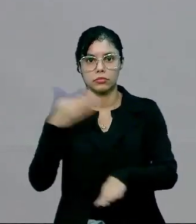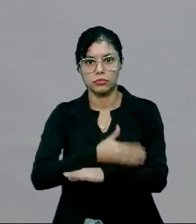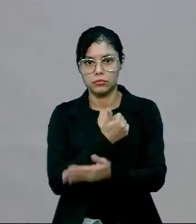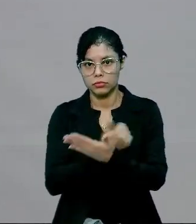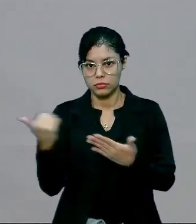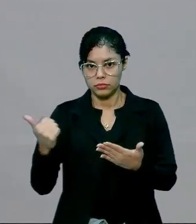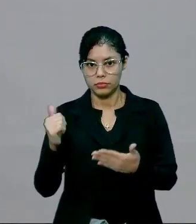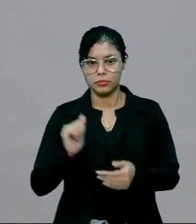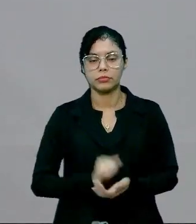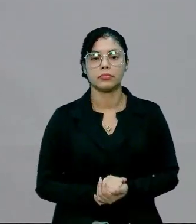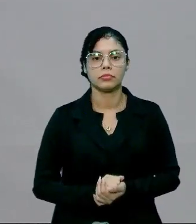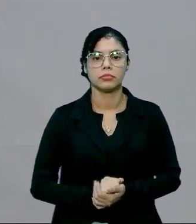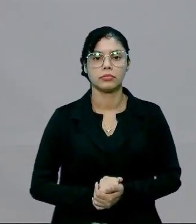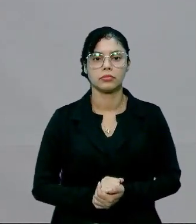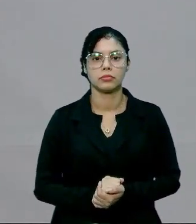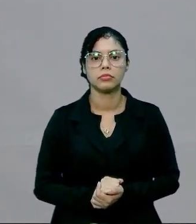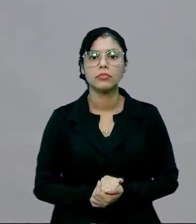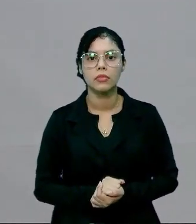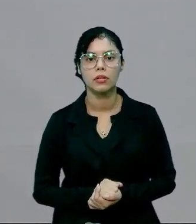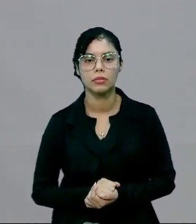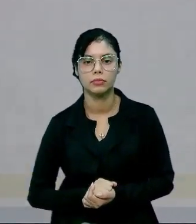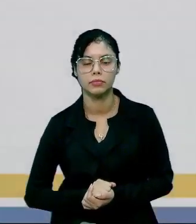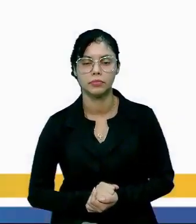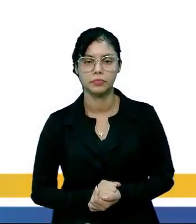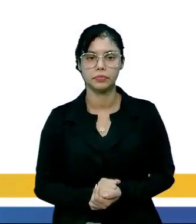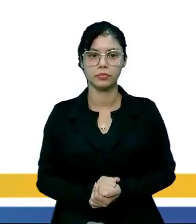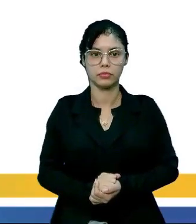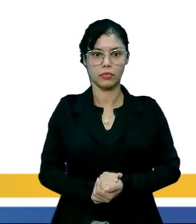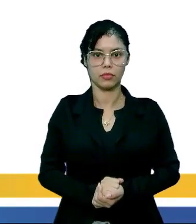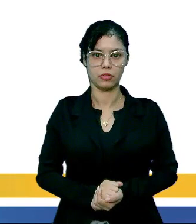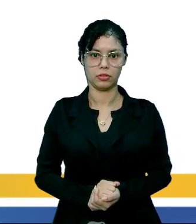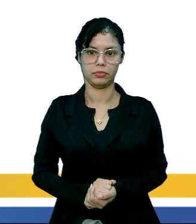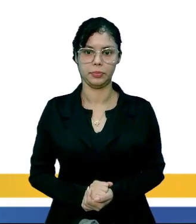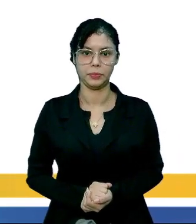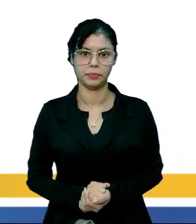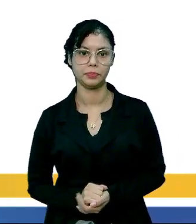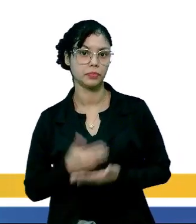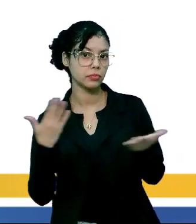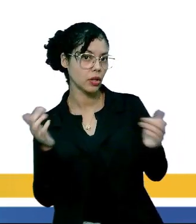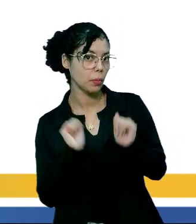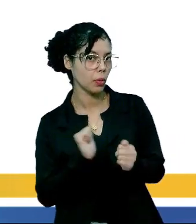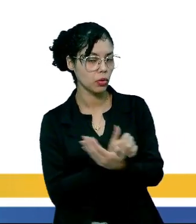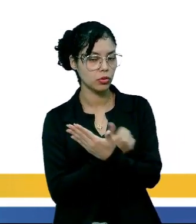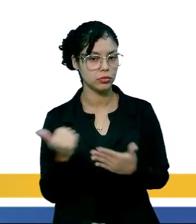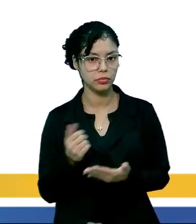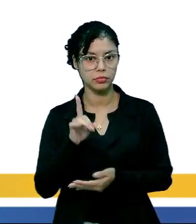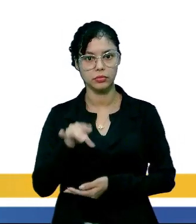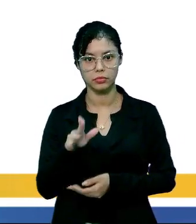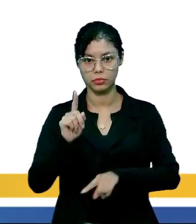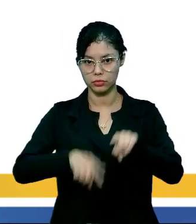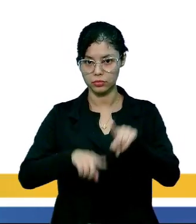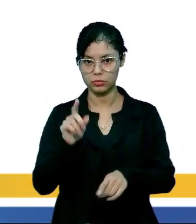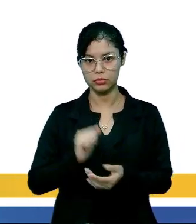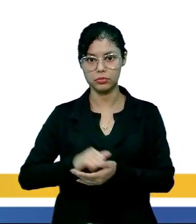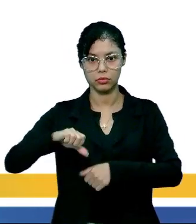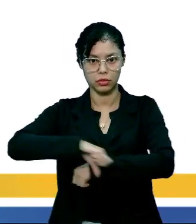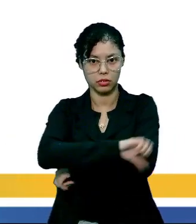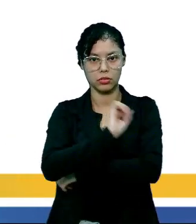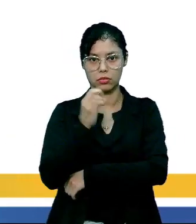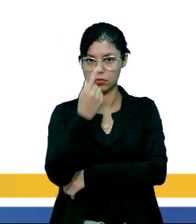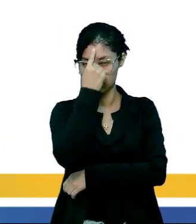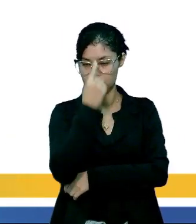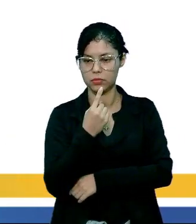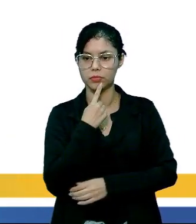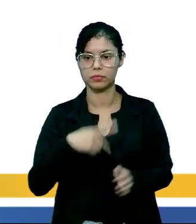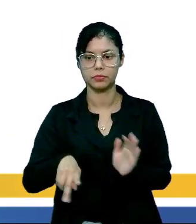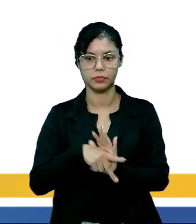a ação, na maior parte das vezes, ela ingressa com a ação, e essa ação, ela pode ser por dano material, dano moral ou dano